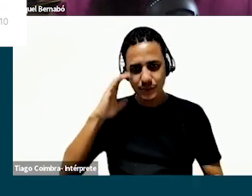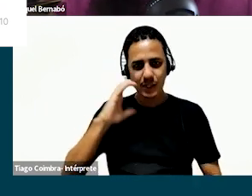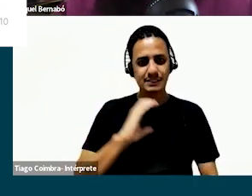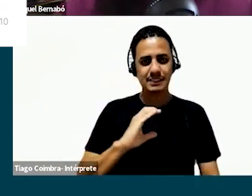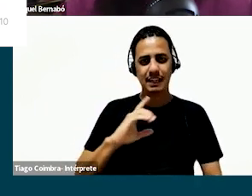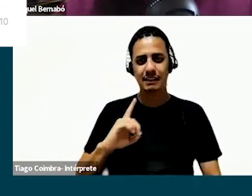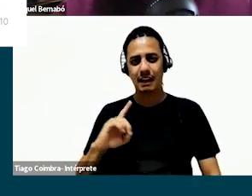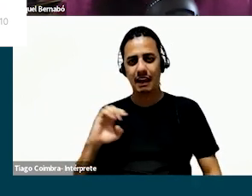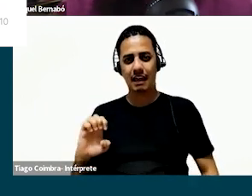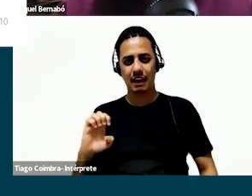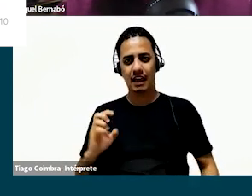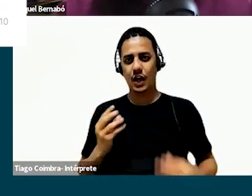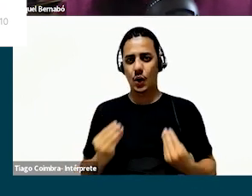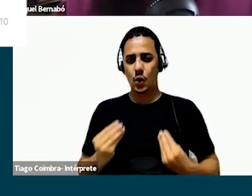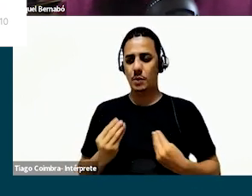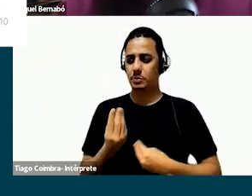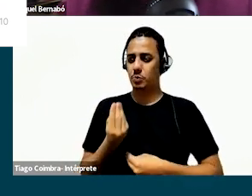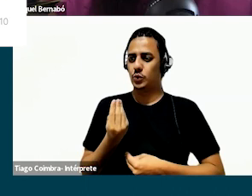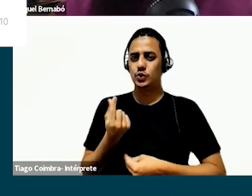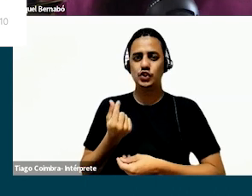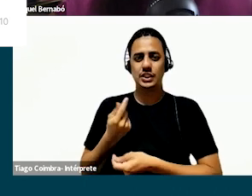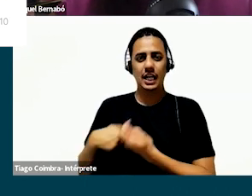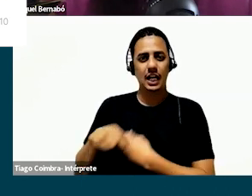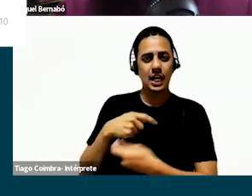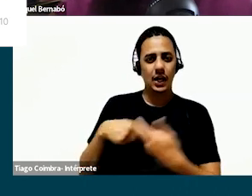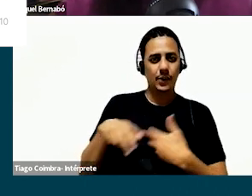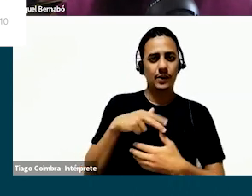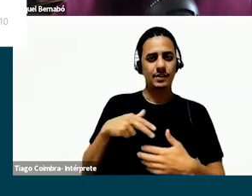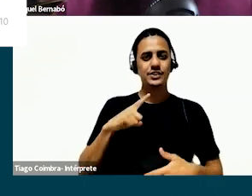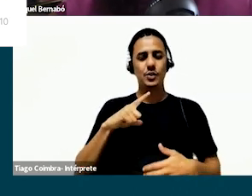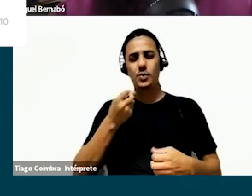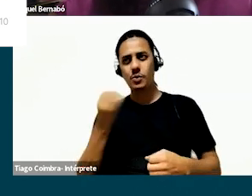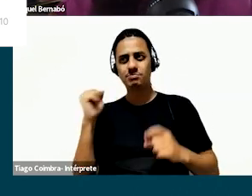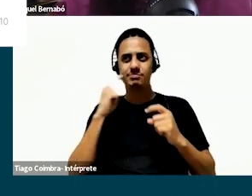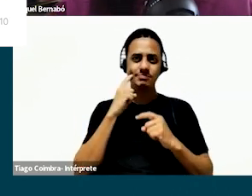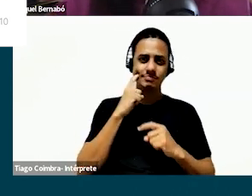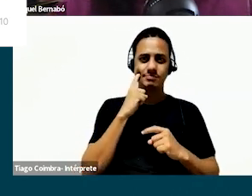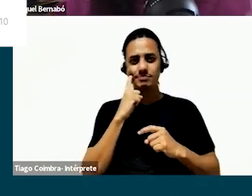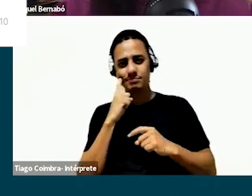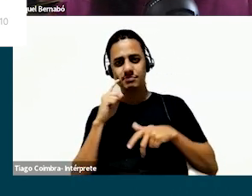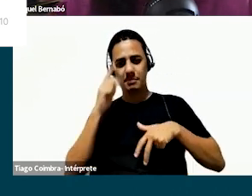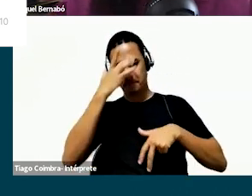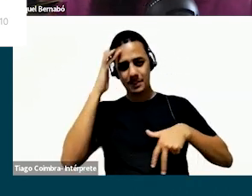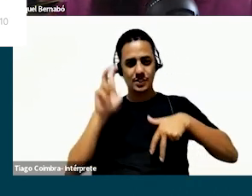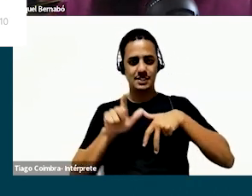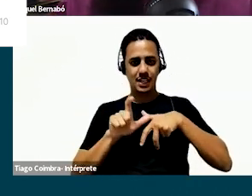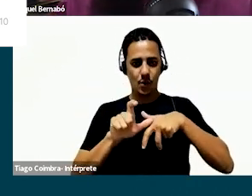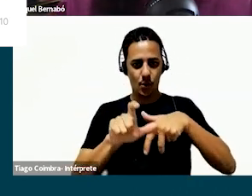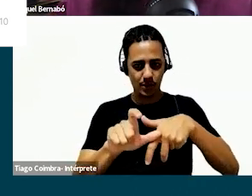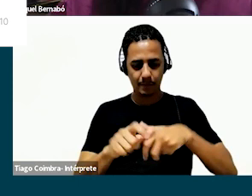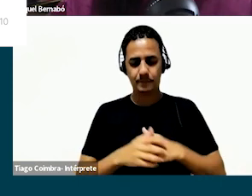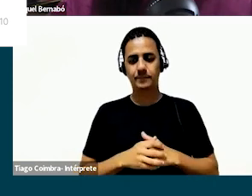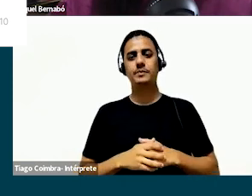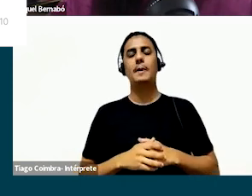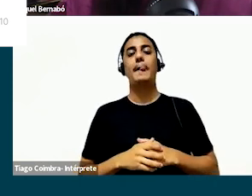que totalmente para pessoas ali de categoria C, D e E. Como que estava rolando tanto dinheiro ali dentro? Eram algumas perguntas que ficavam na cabeça